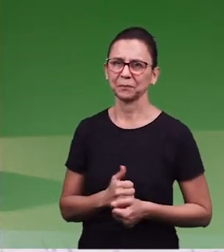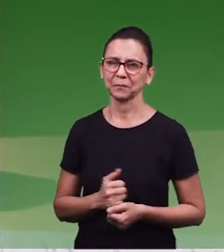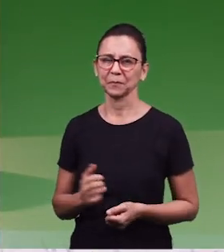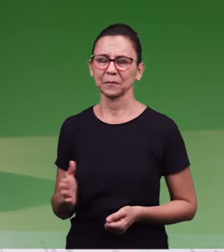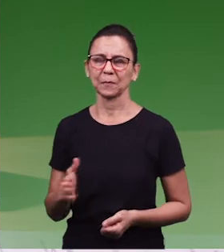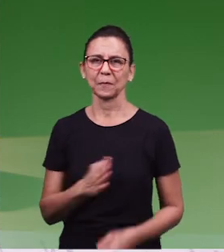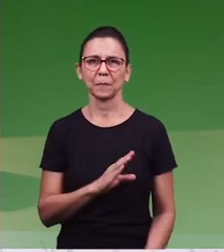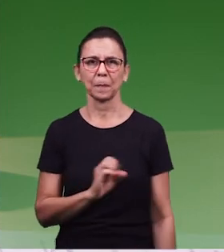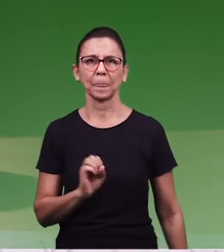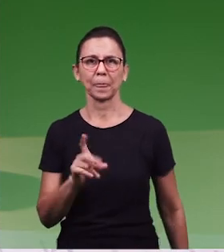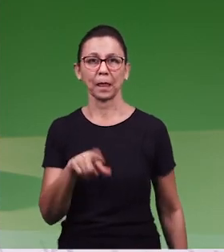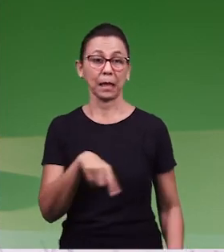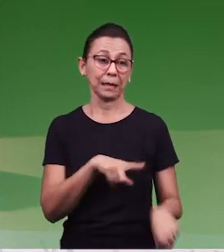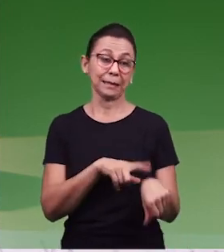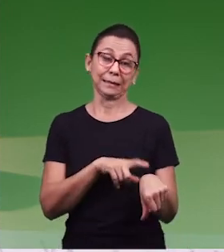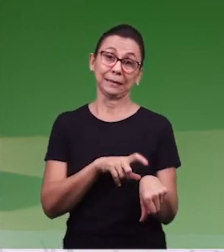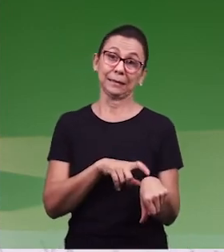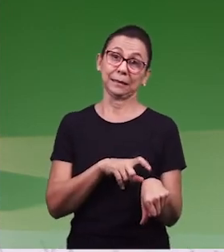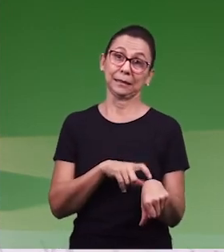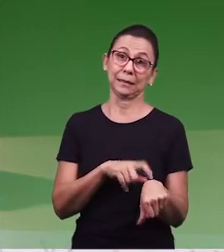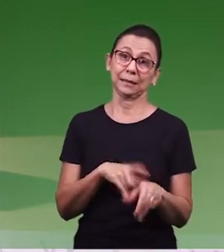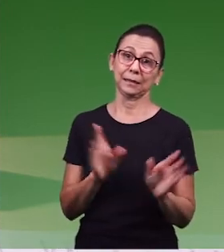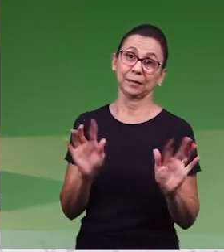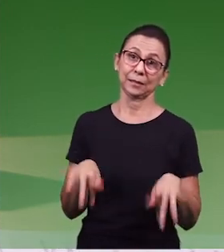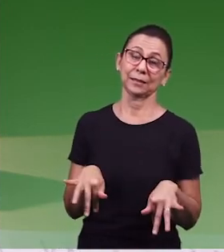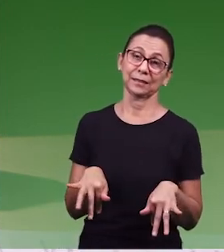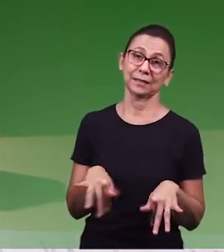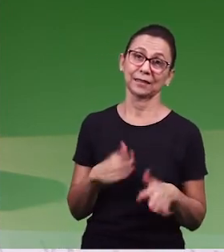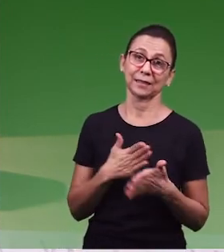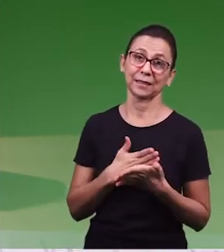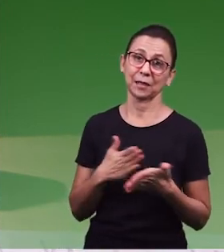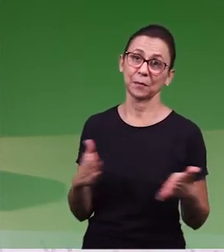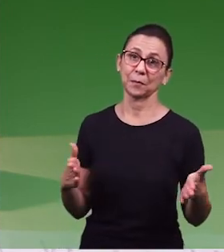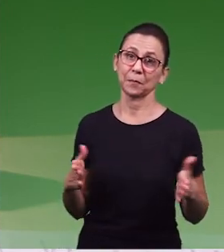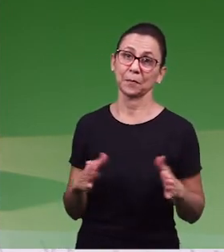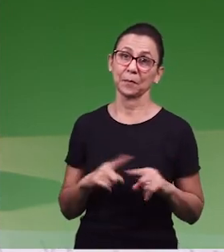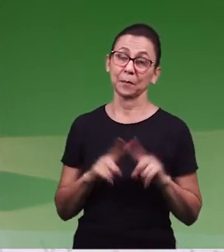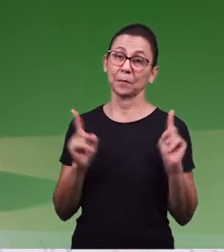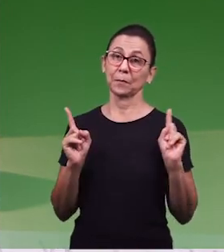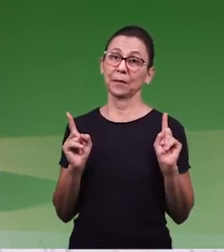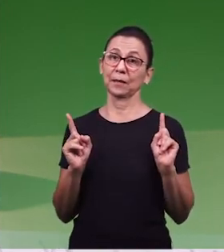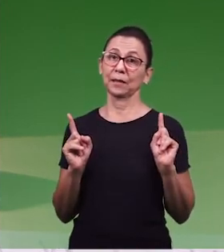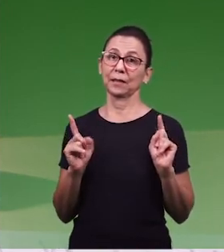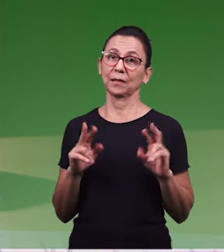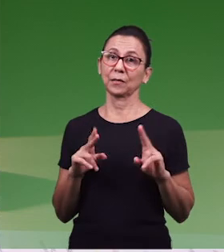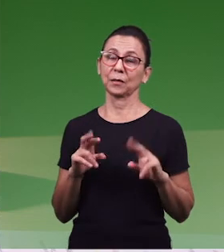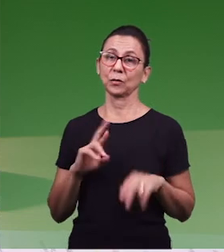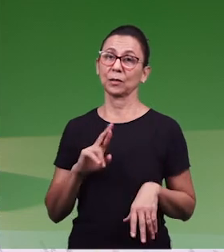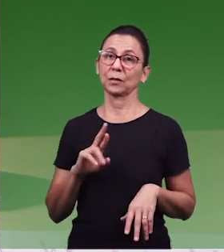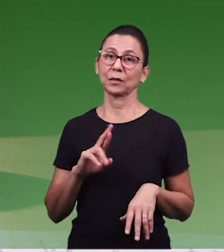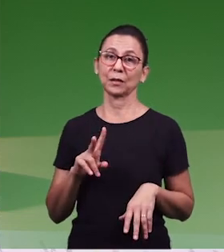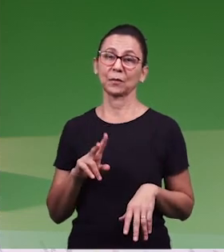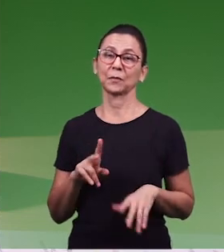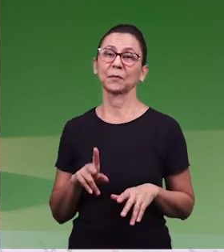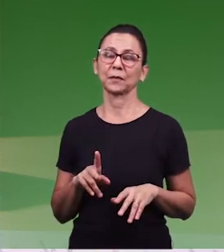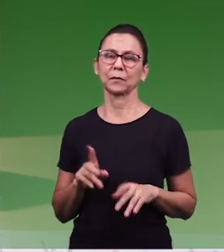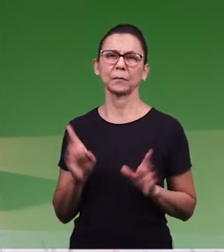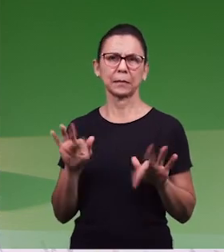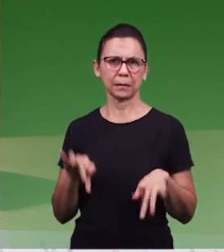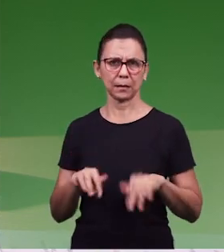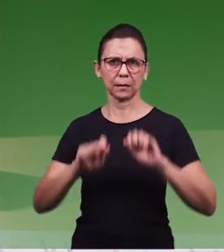já se esgotou, mas o assunto não. Nós vamos encerrar aqui essa edição do programa Conversas